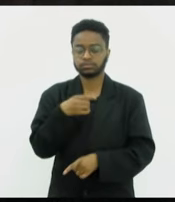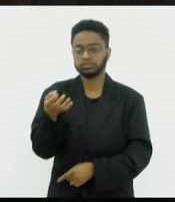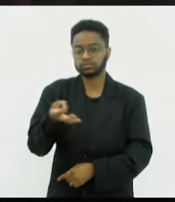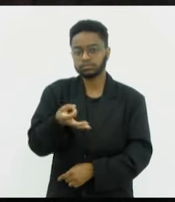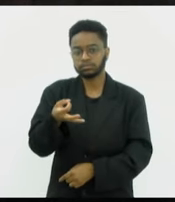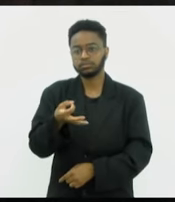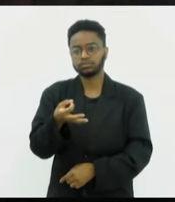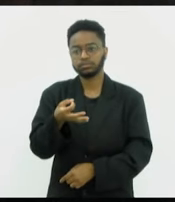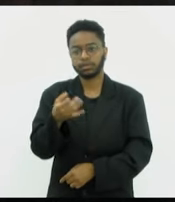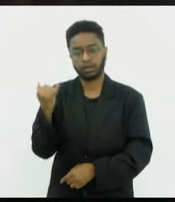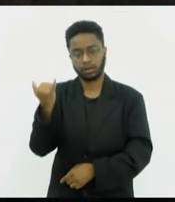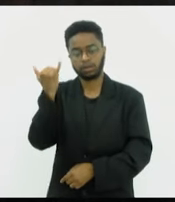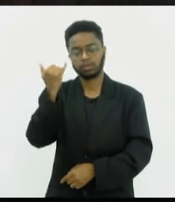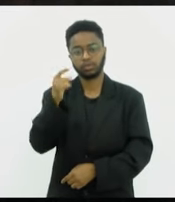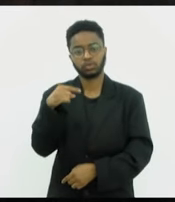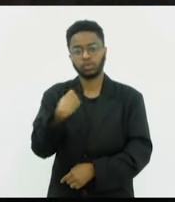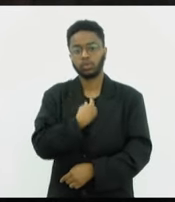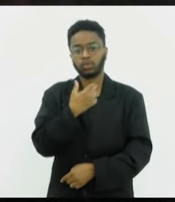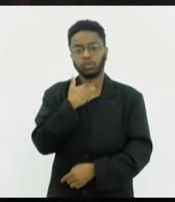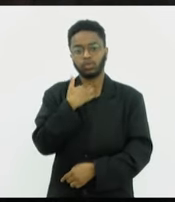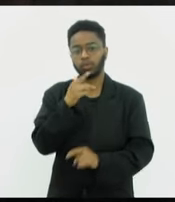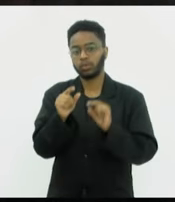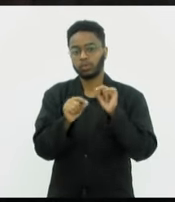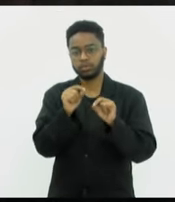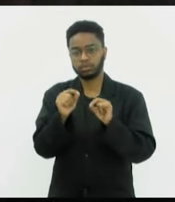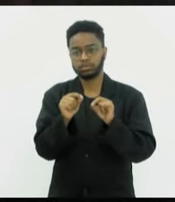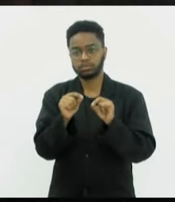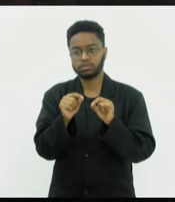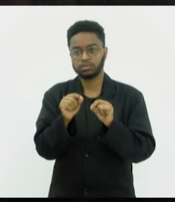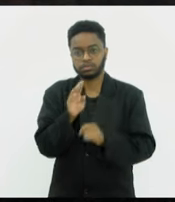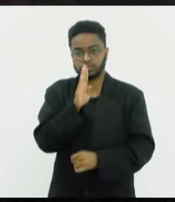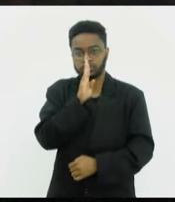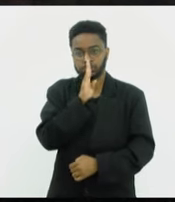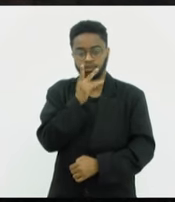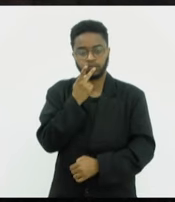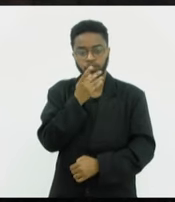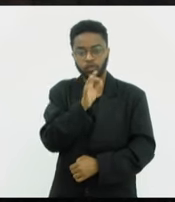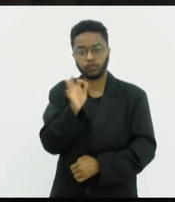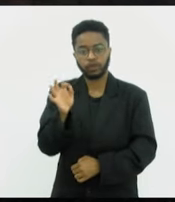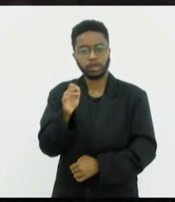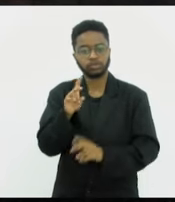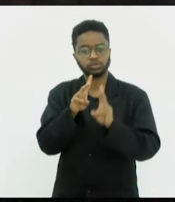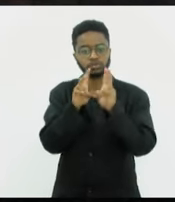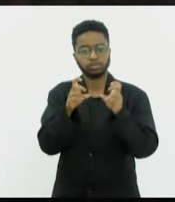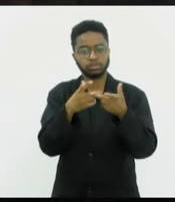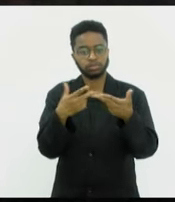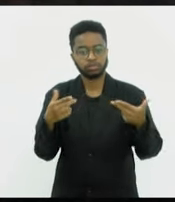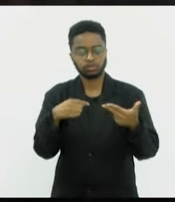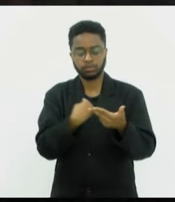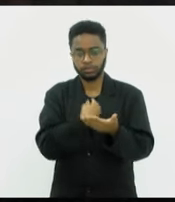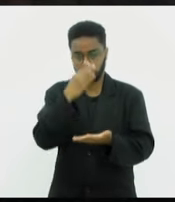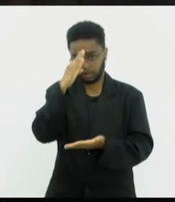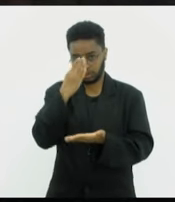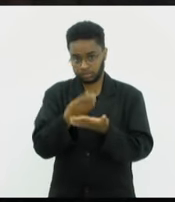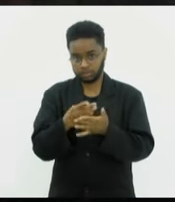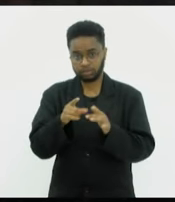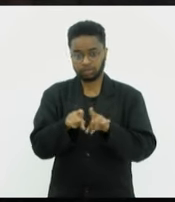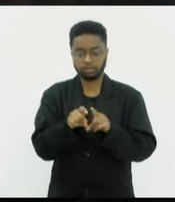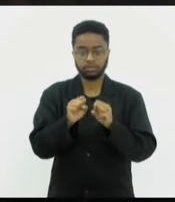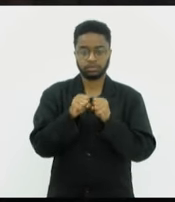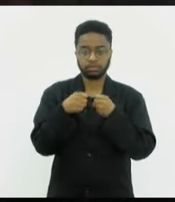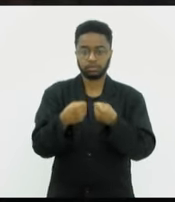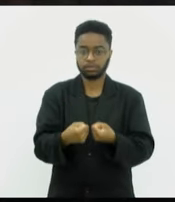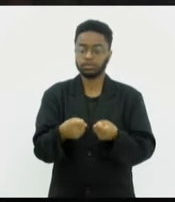é de grande valia. O que nós não podemos é deixar de falar aquilo que nós acreditamos, aquilo que nós defendemos, e fazer